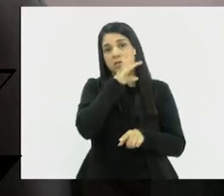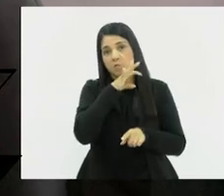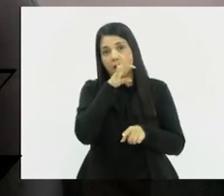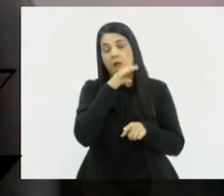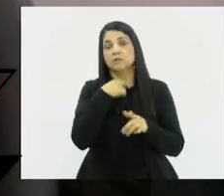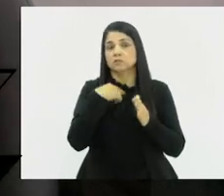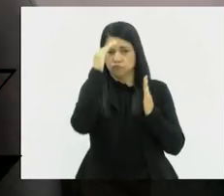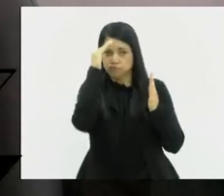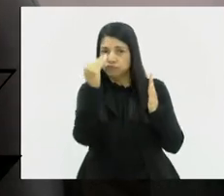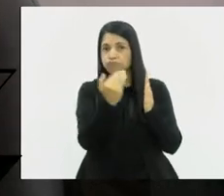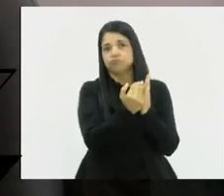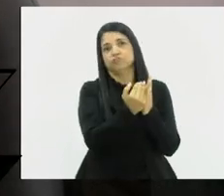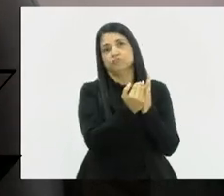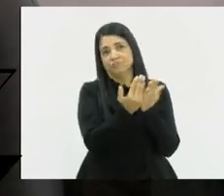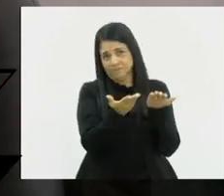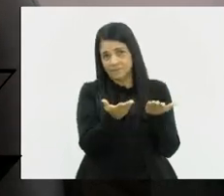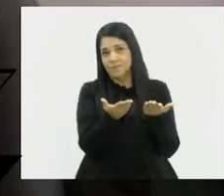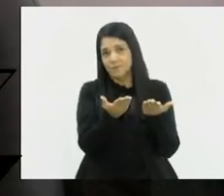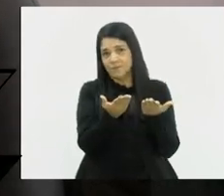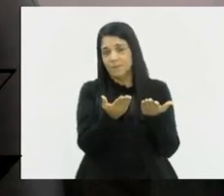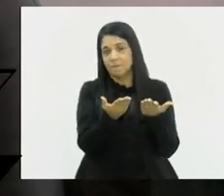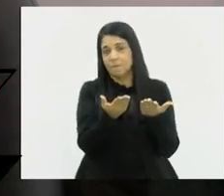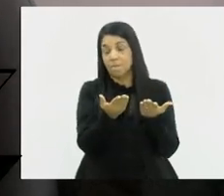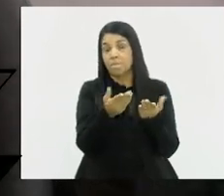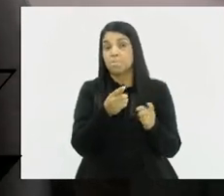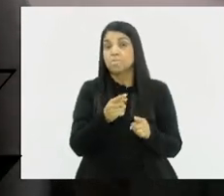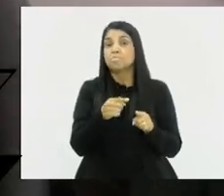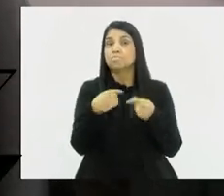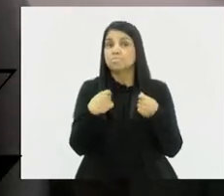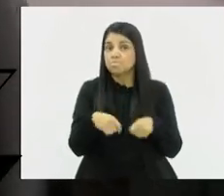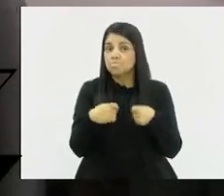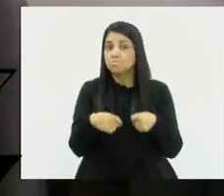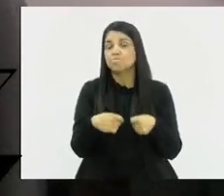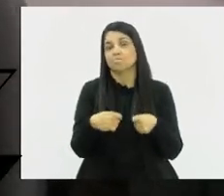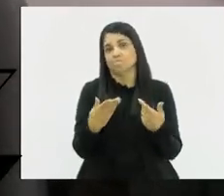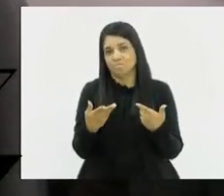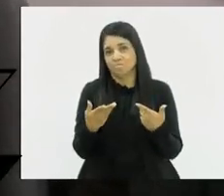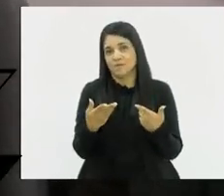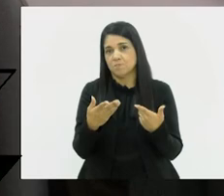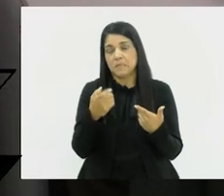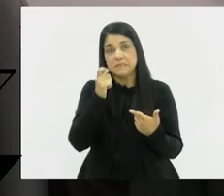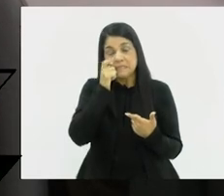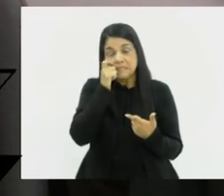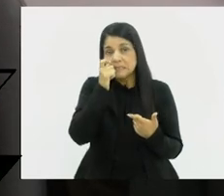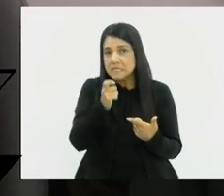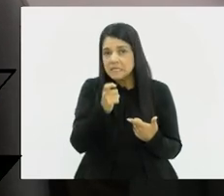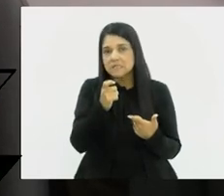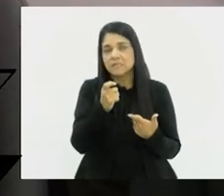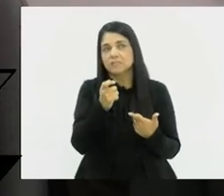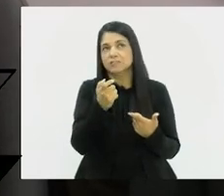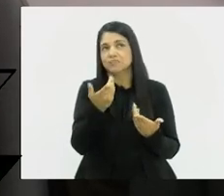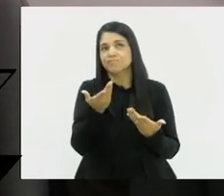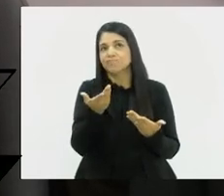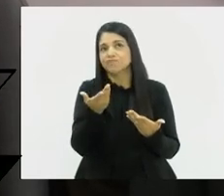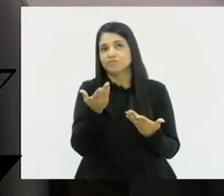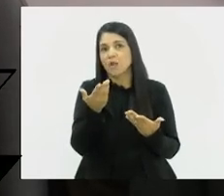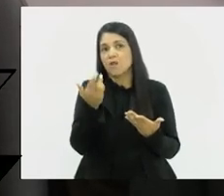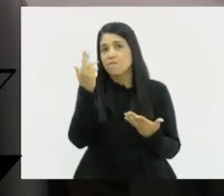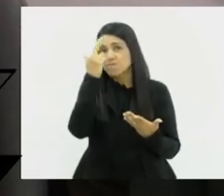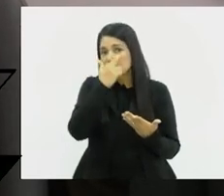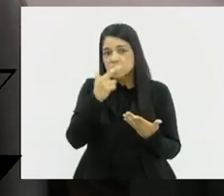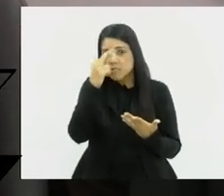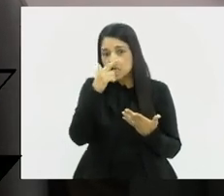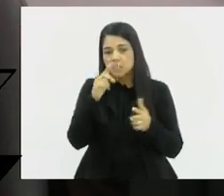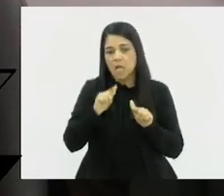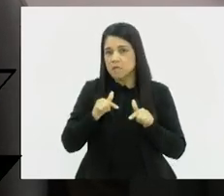na comissão cumpras. Porém, todavia, contudo, não é interessante para a gente em termos de